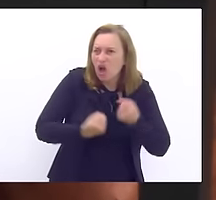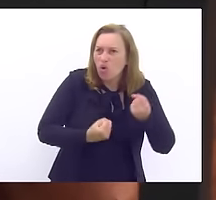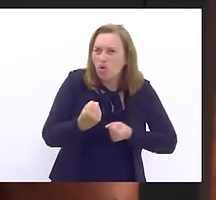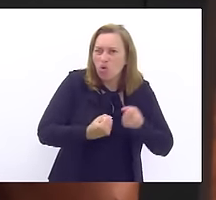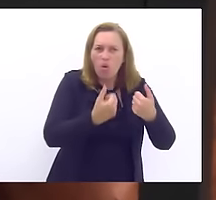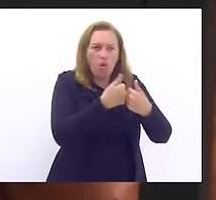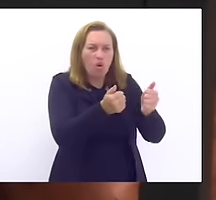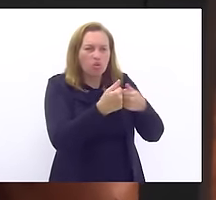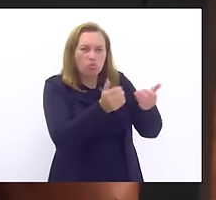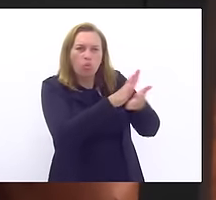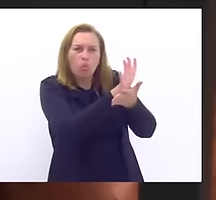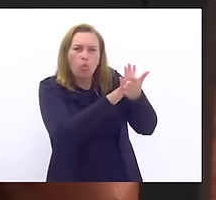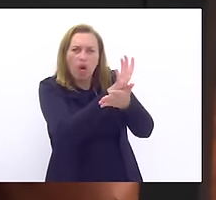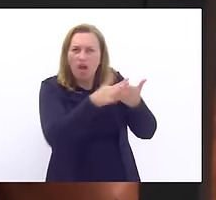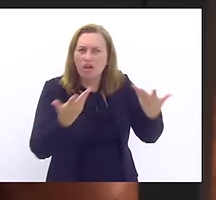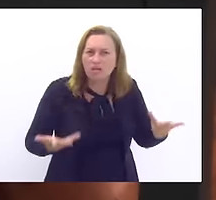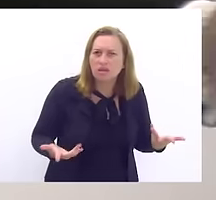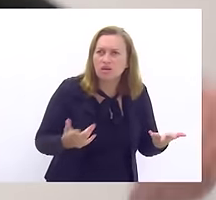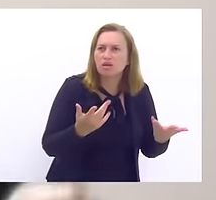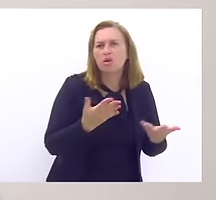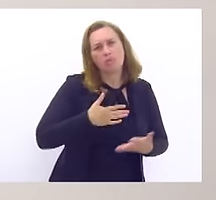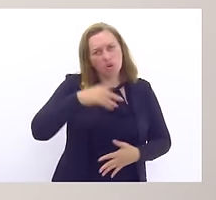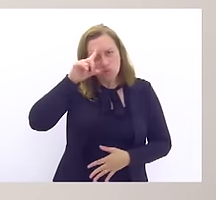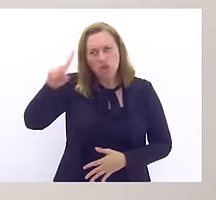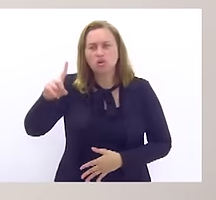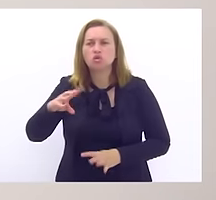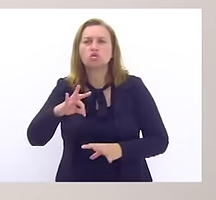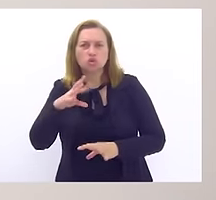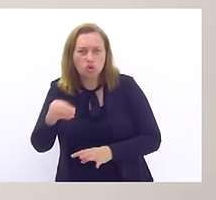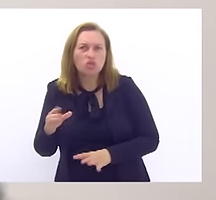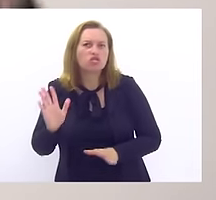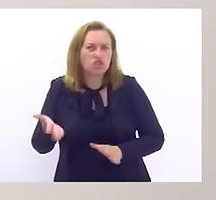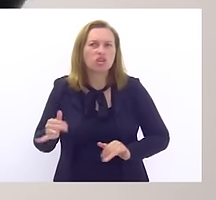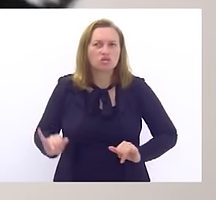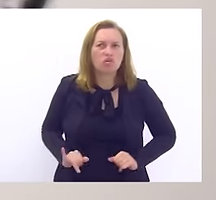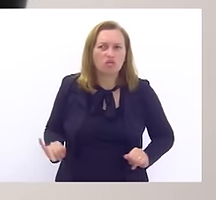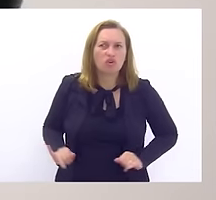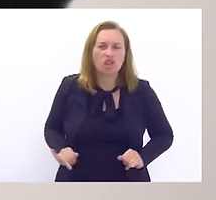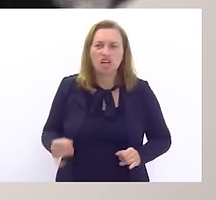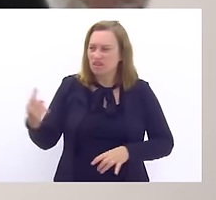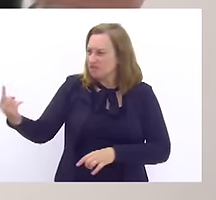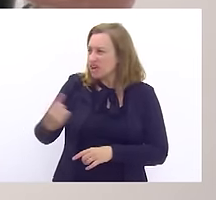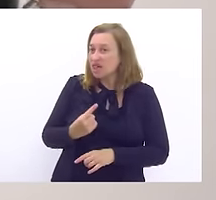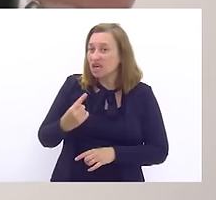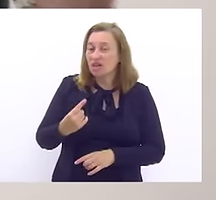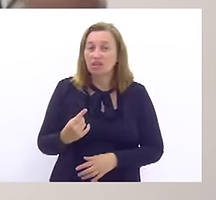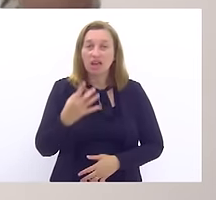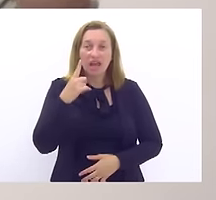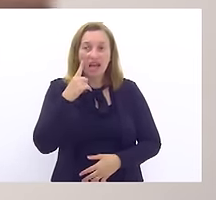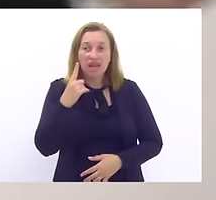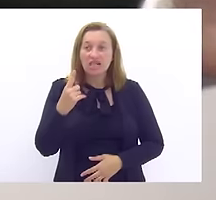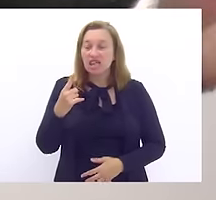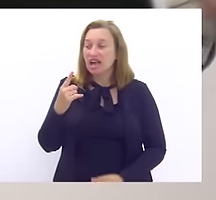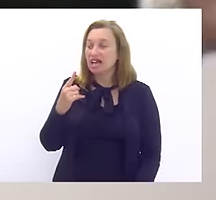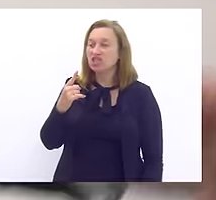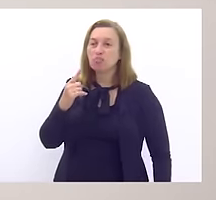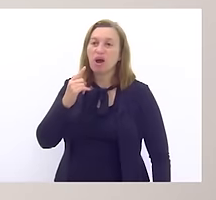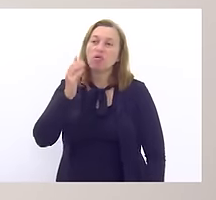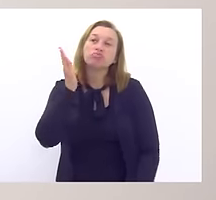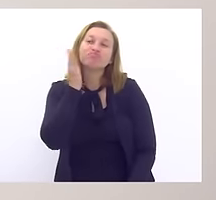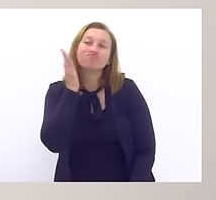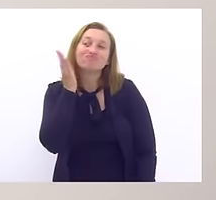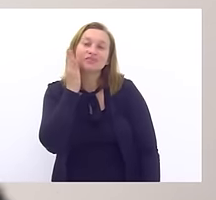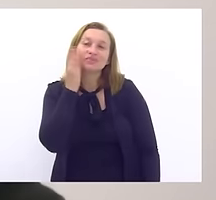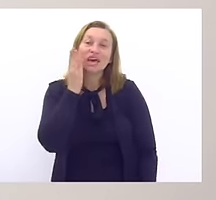pelo amor de Deus pô todo mundo já passou por todo mundo já teve parentes já passou por isso e não dá para vir para casa essas caras cínicas Tentando Enganar a